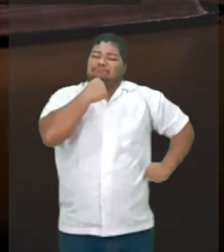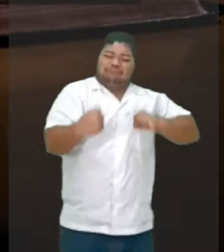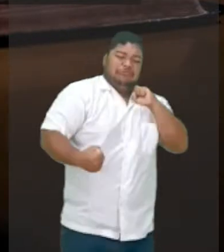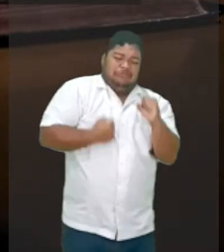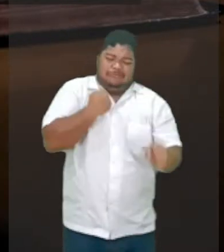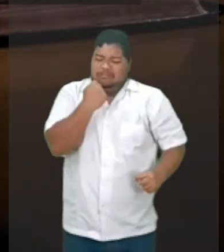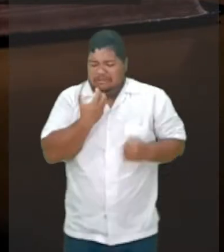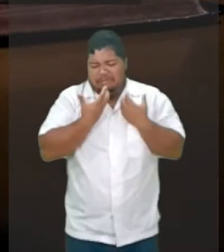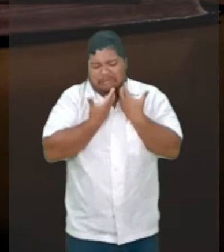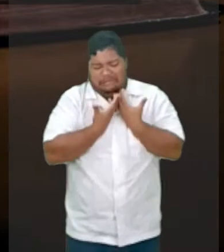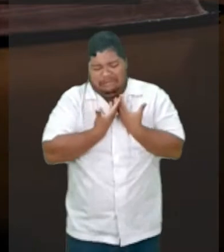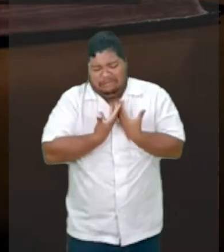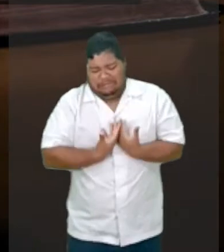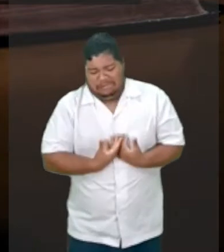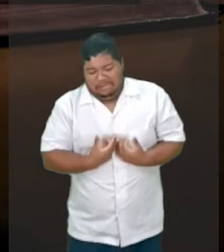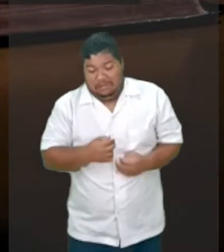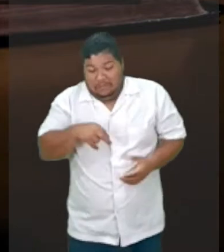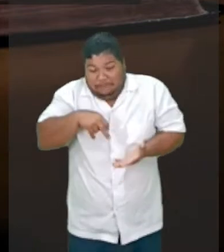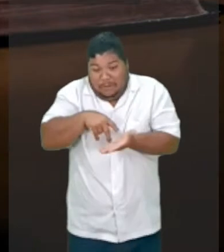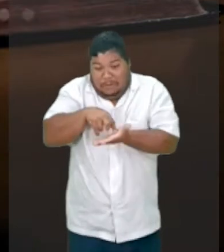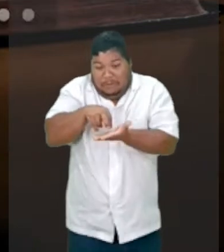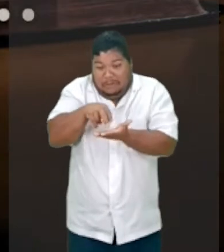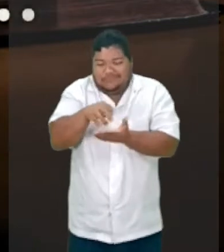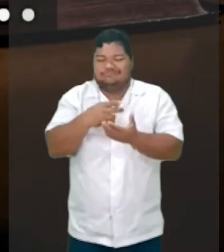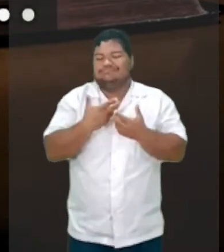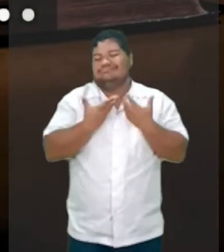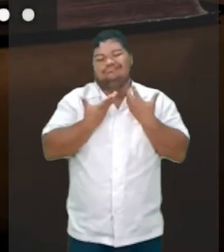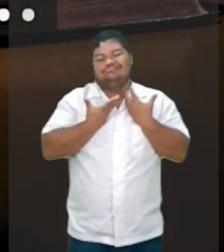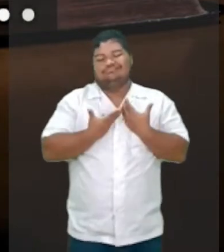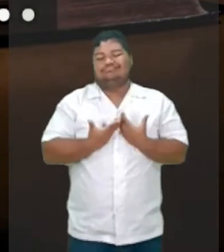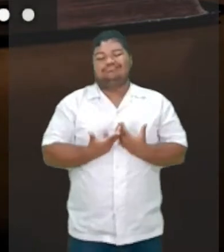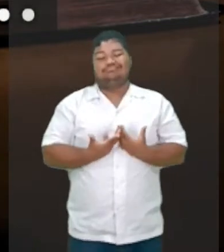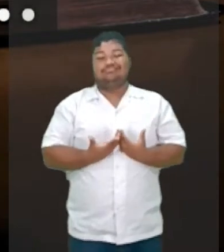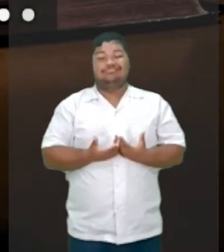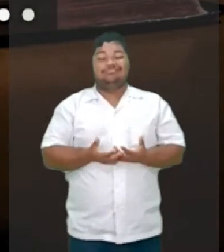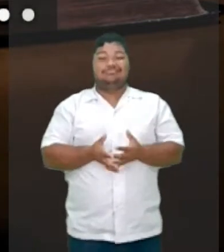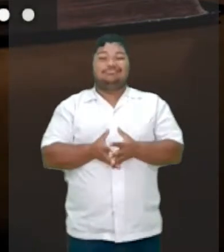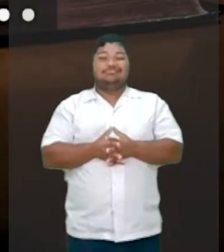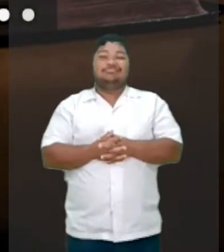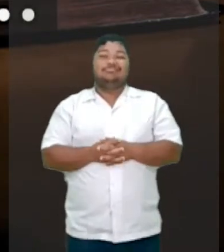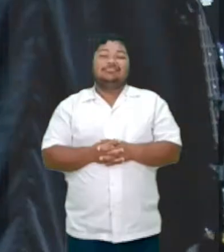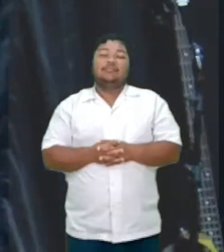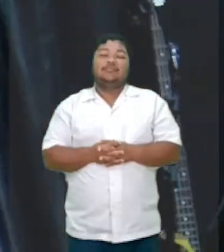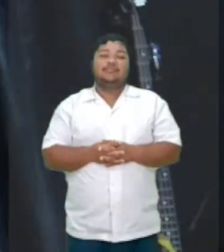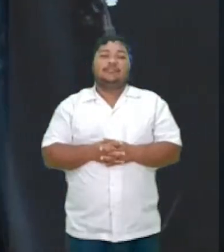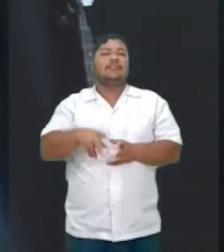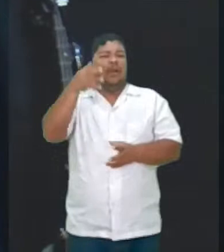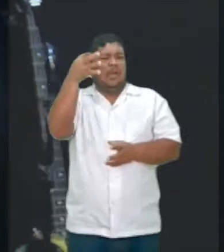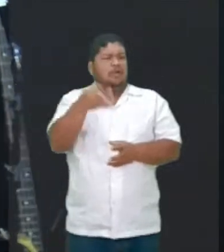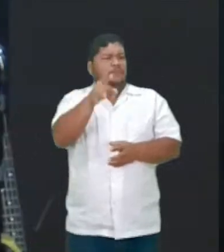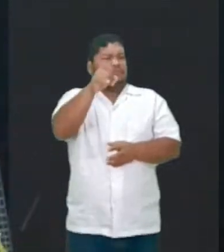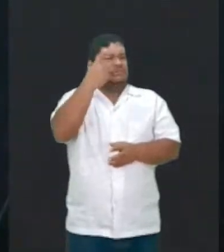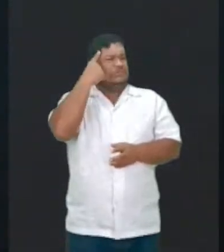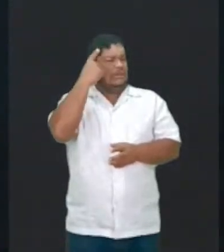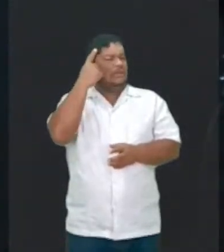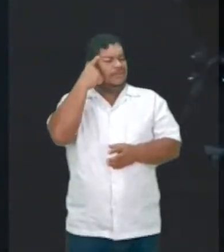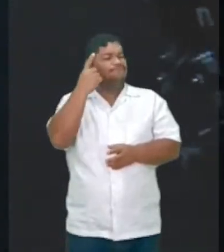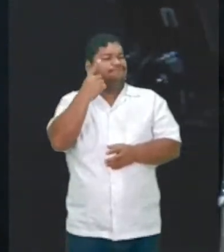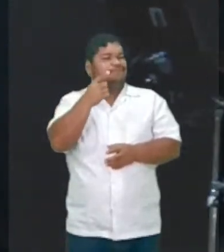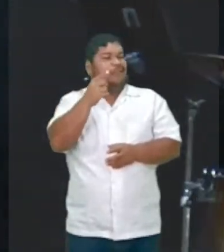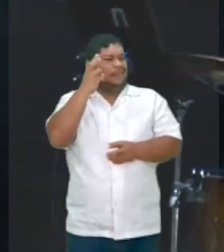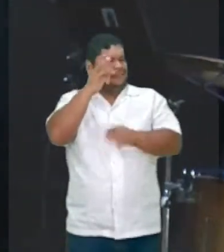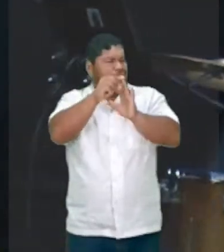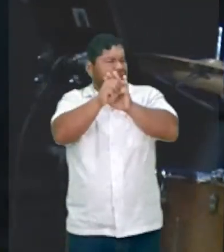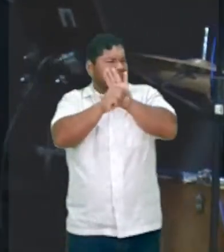ficam exaustos, andam e não se cansam. Eu tenho certeza que você já viu esse versículo